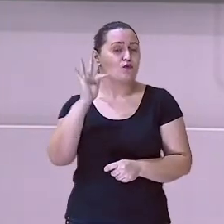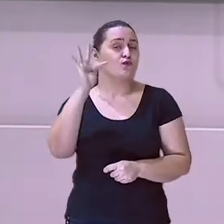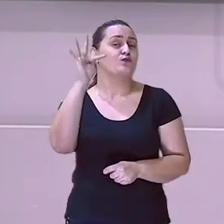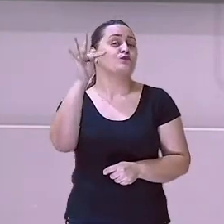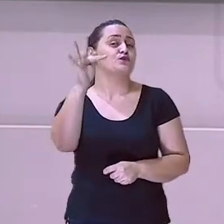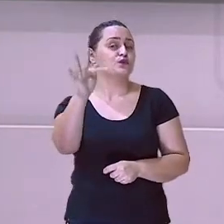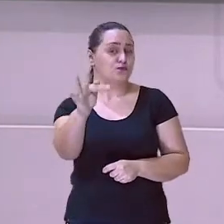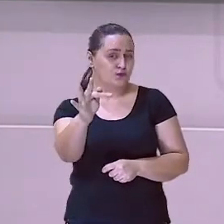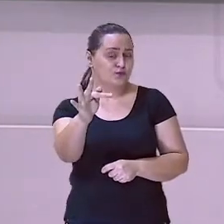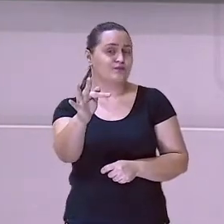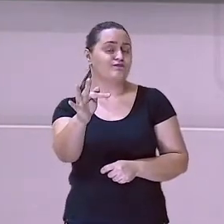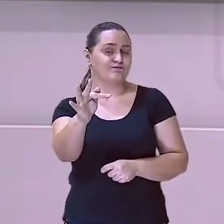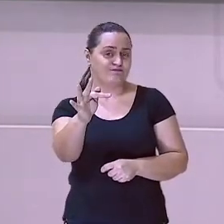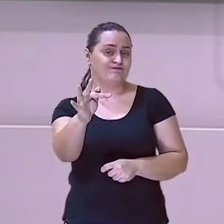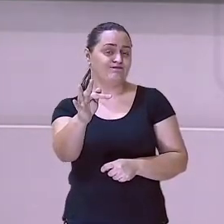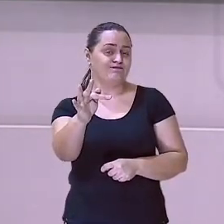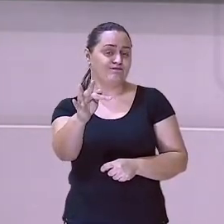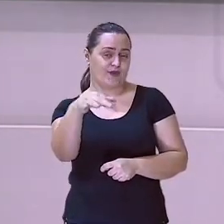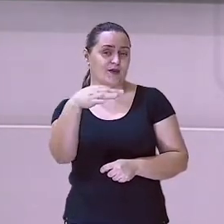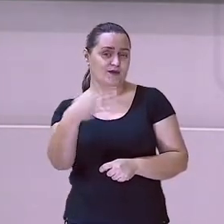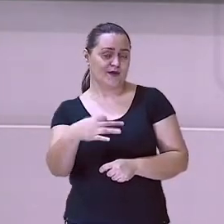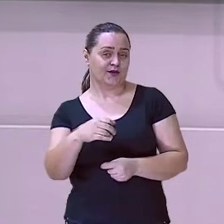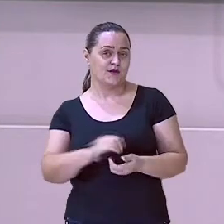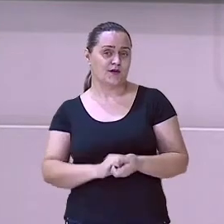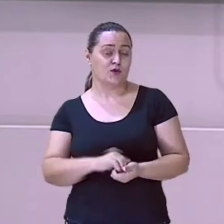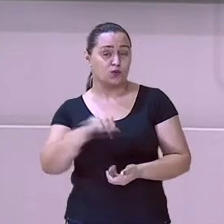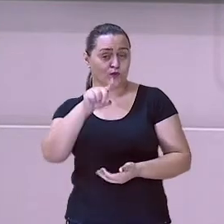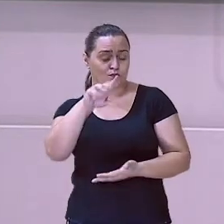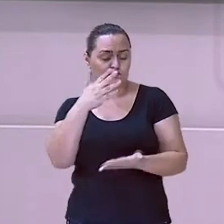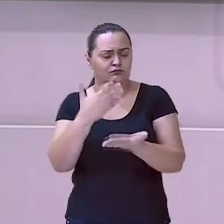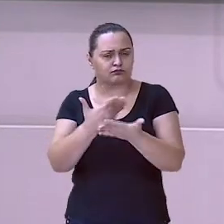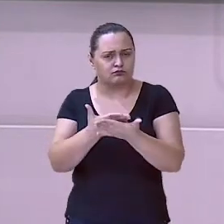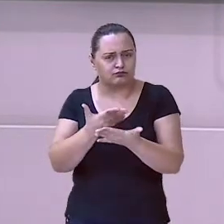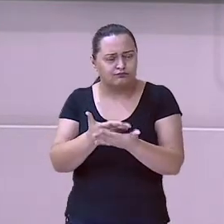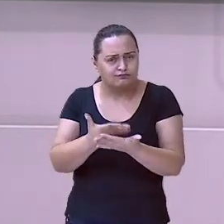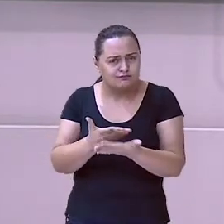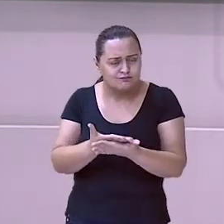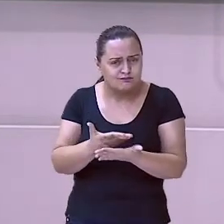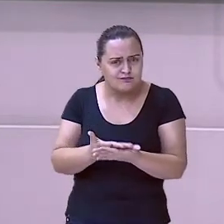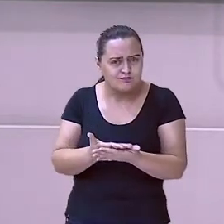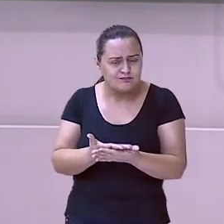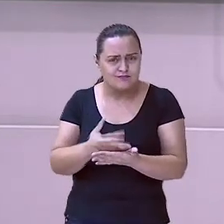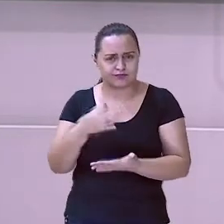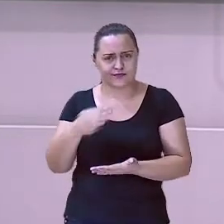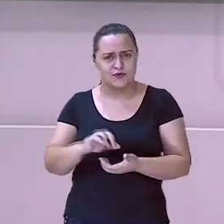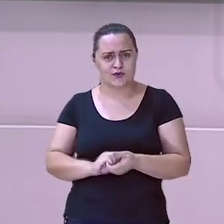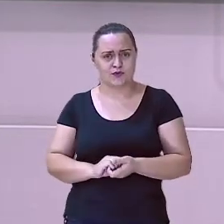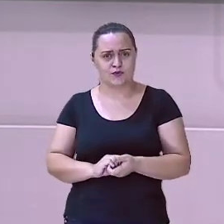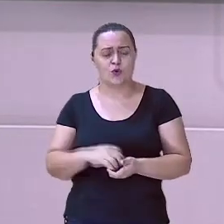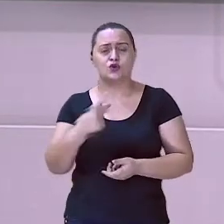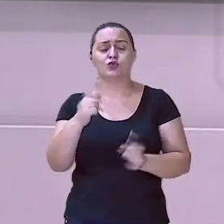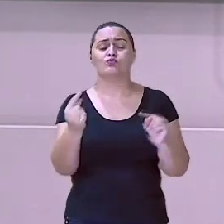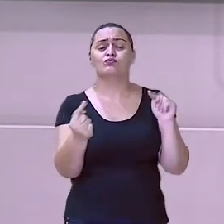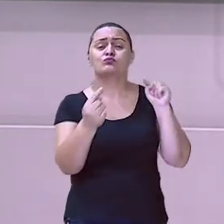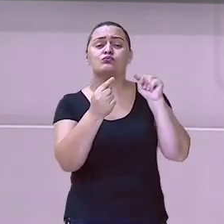Comece a pensar sobre isso. Você está estudando? Qual o seu